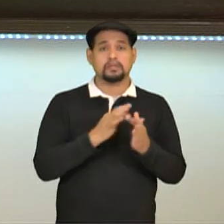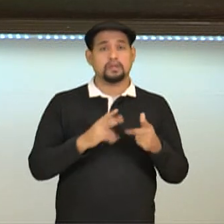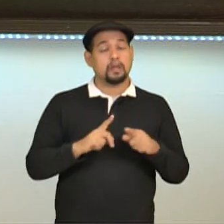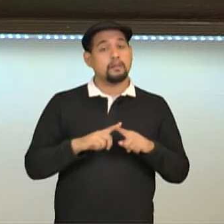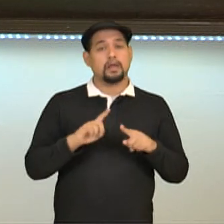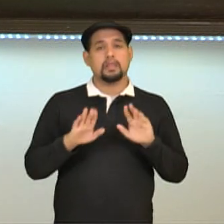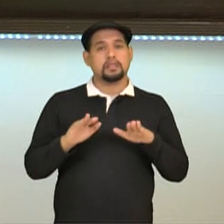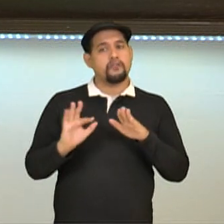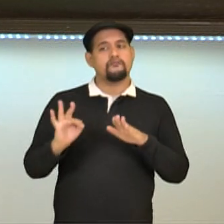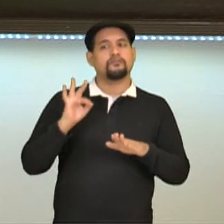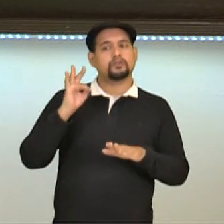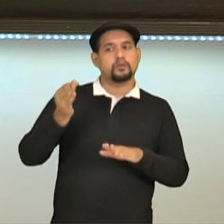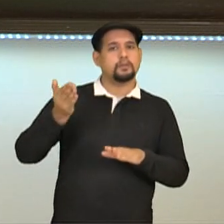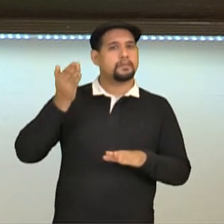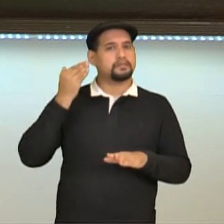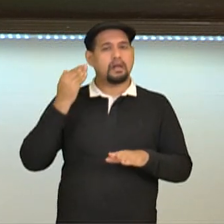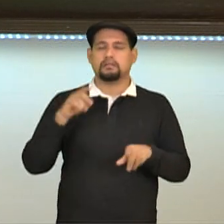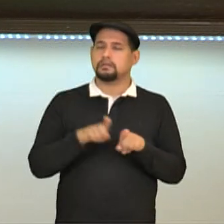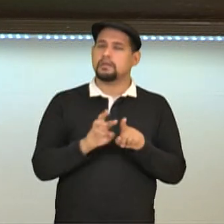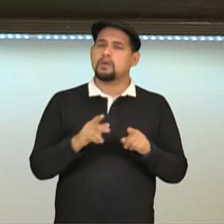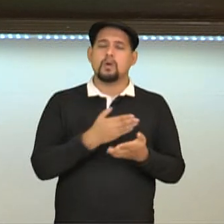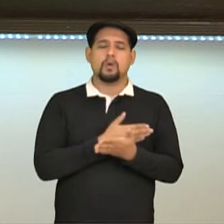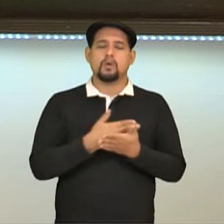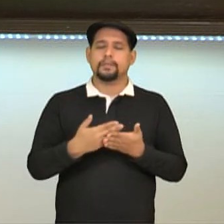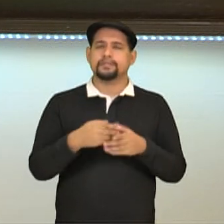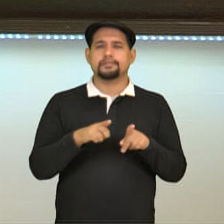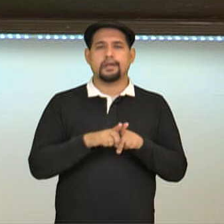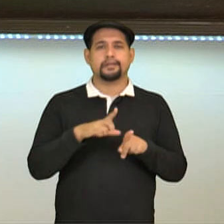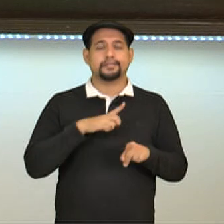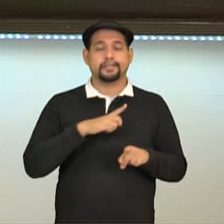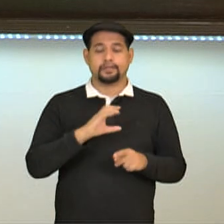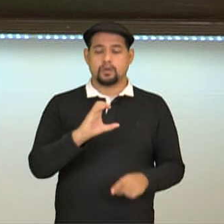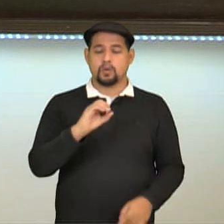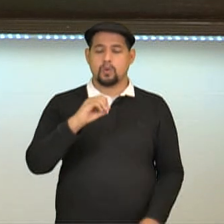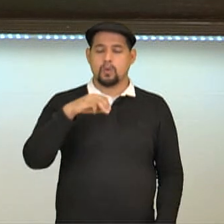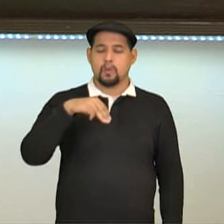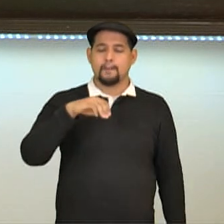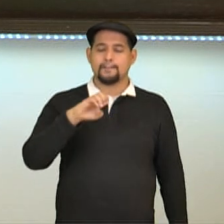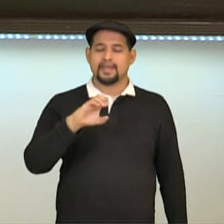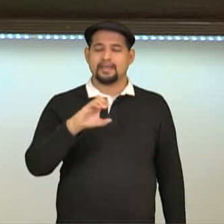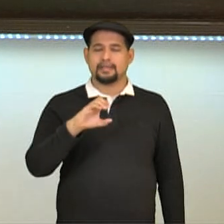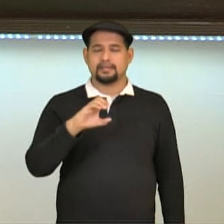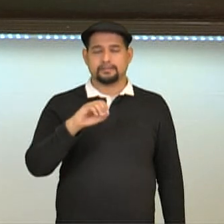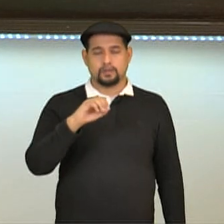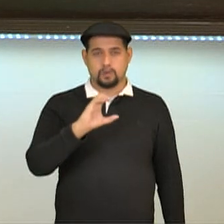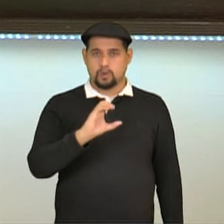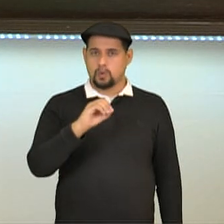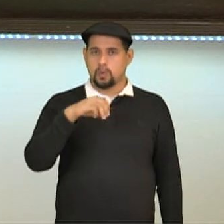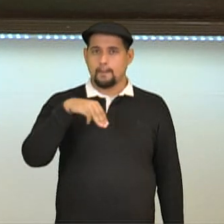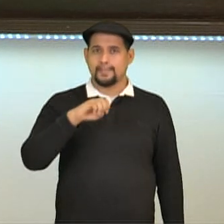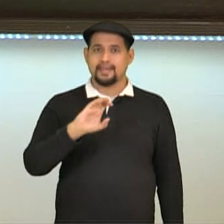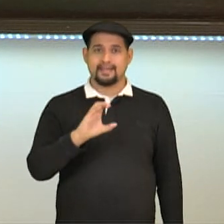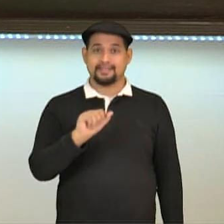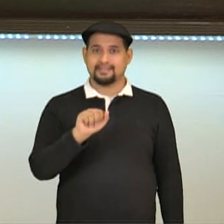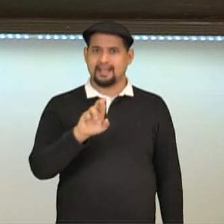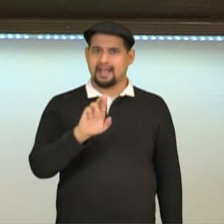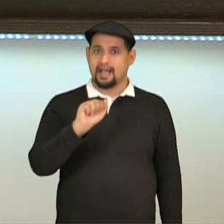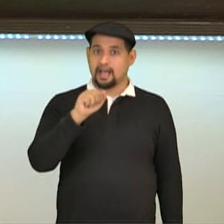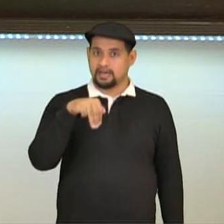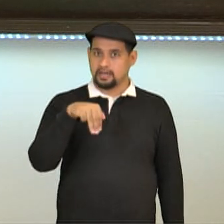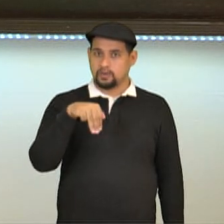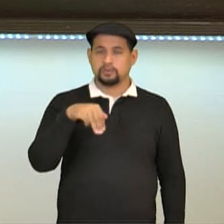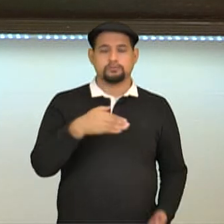para fazer a conjugação com relação ao verbo começar, que aparece ali, começaram, se referindo a eles, né?